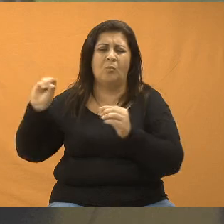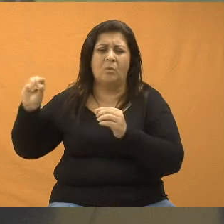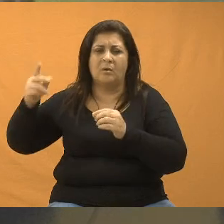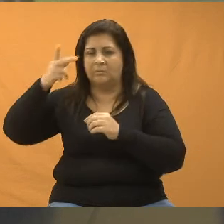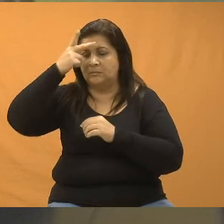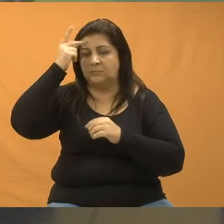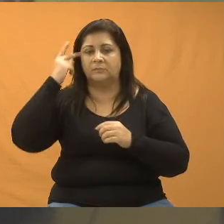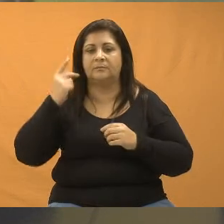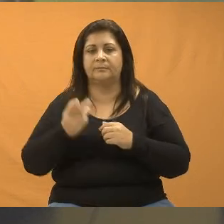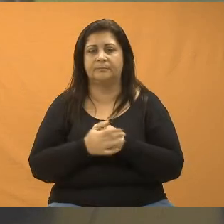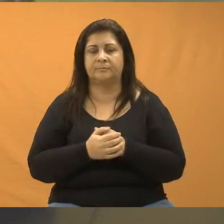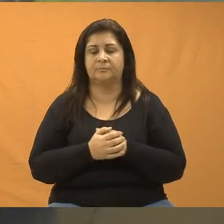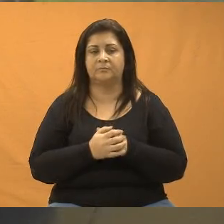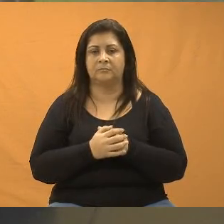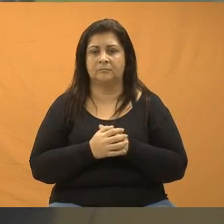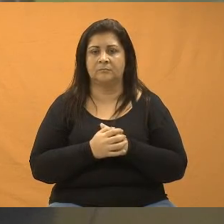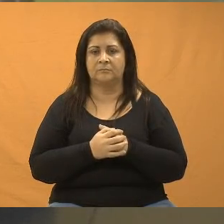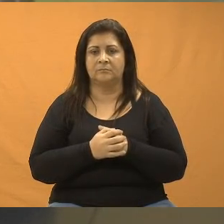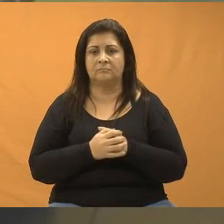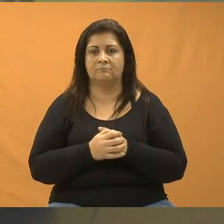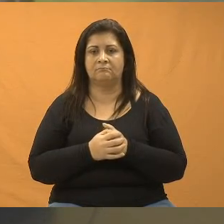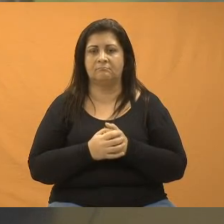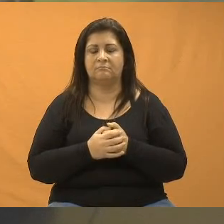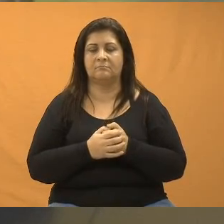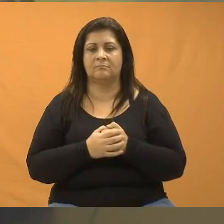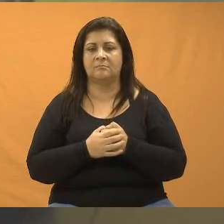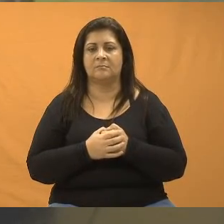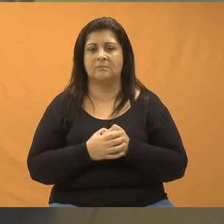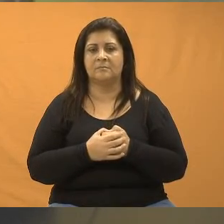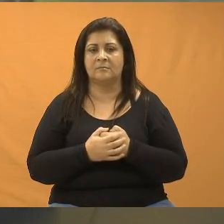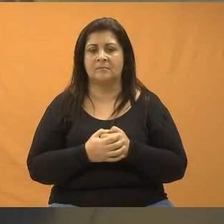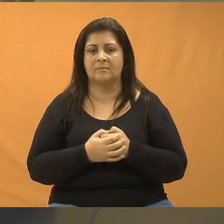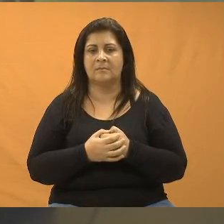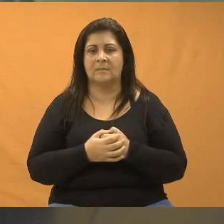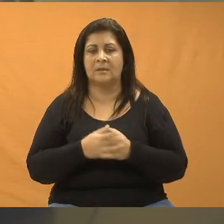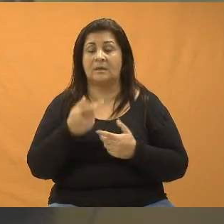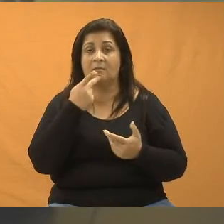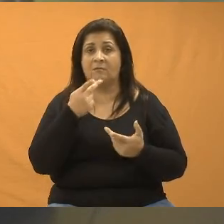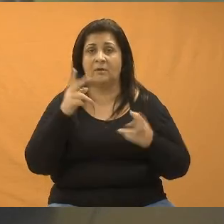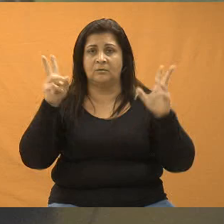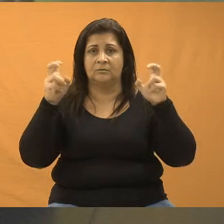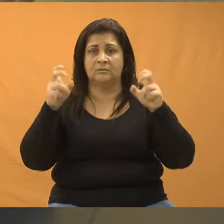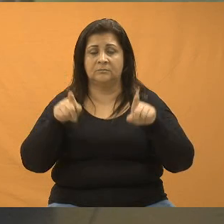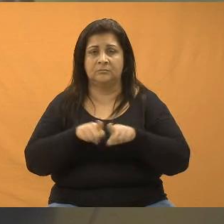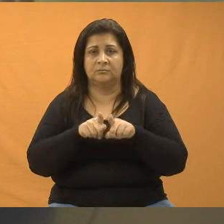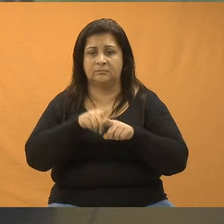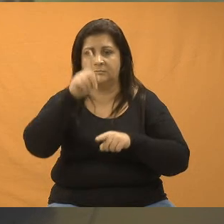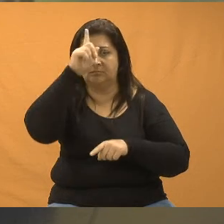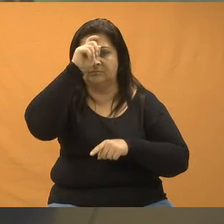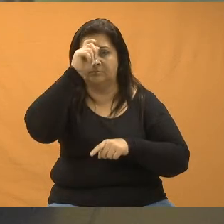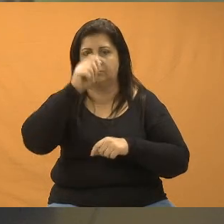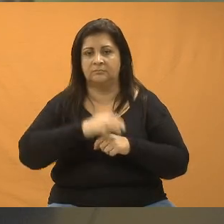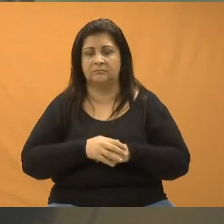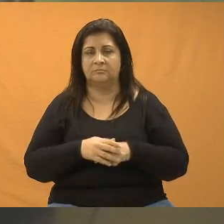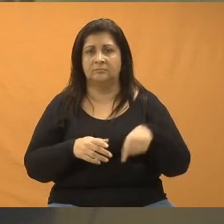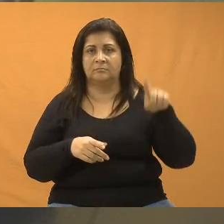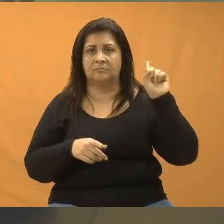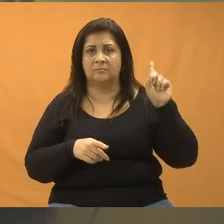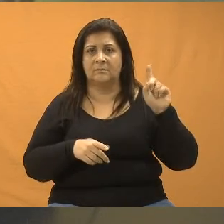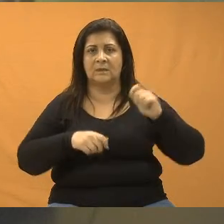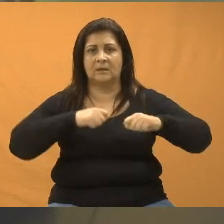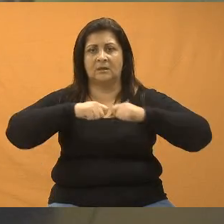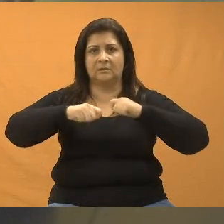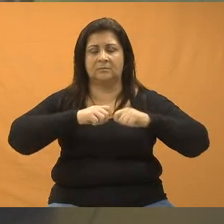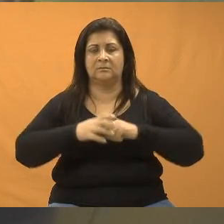para terminar a minha posição, uso perante isso, falando desse assunto e também da Santa Casa. Eu sou gestor. A